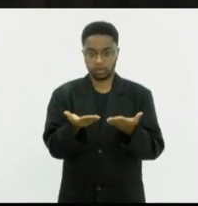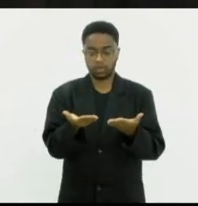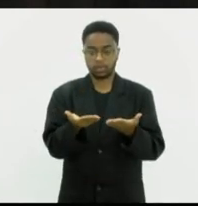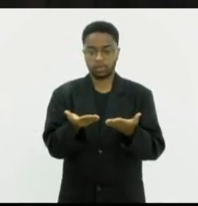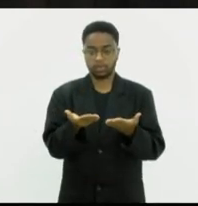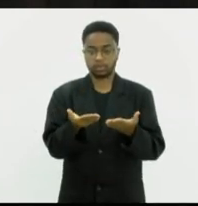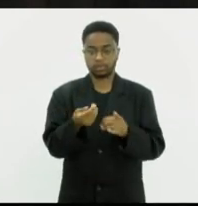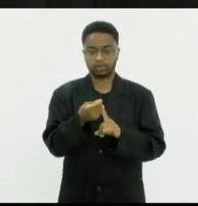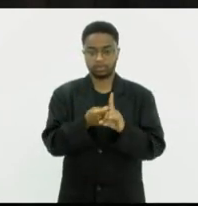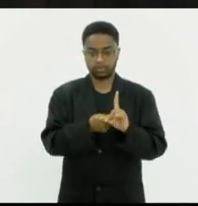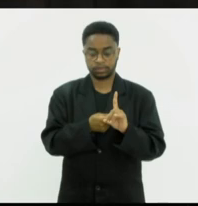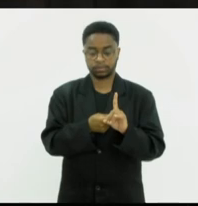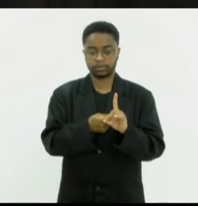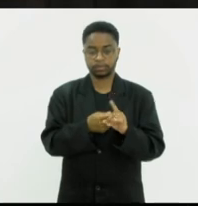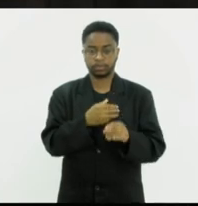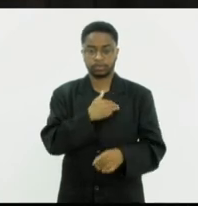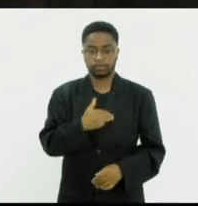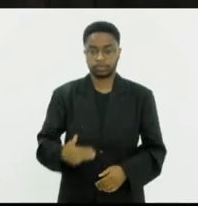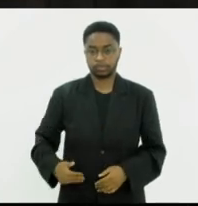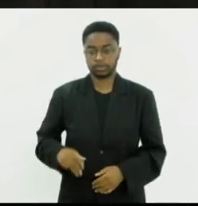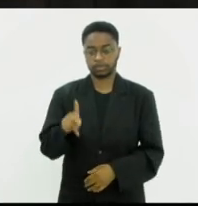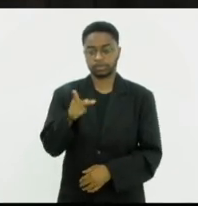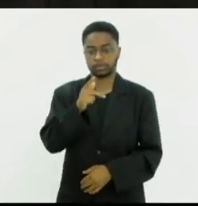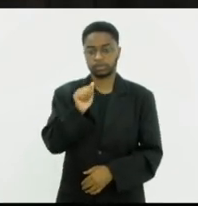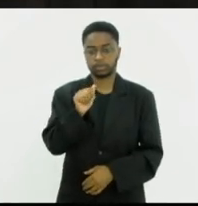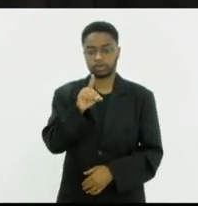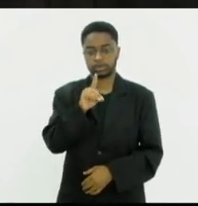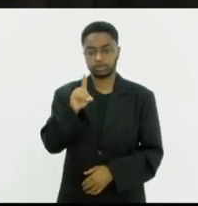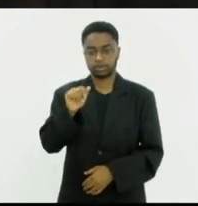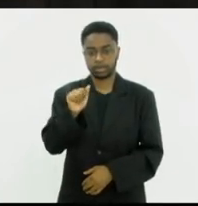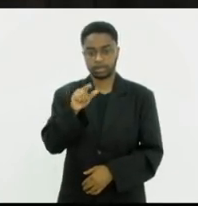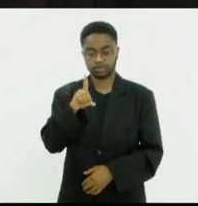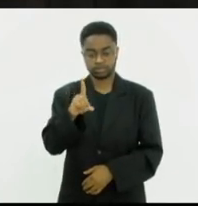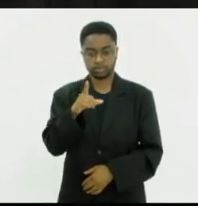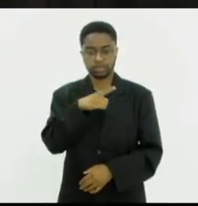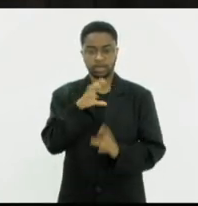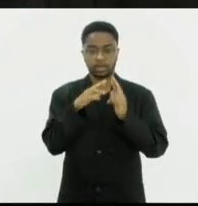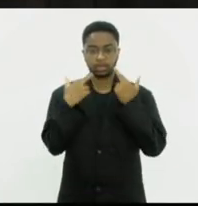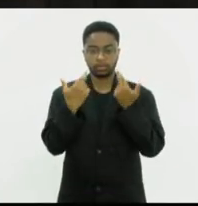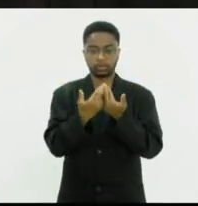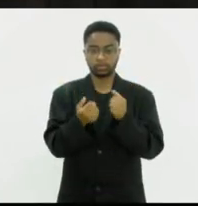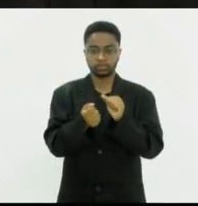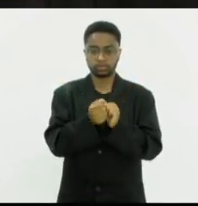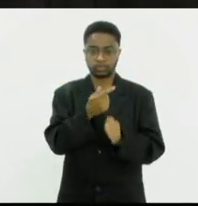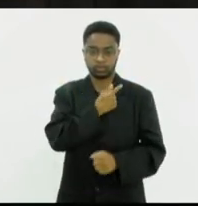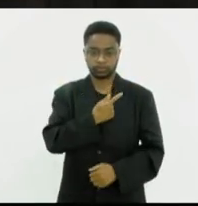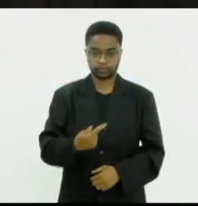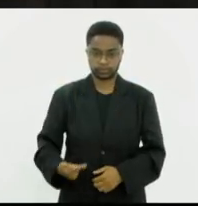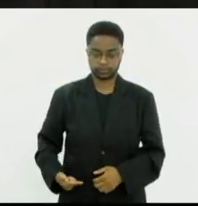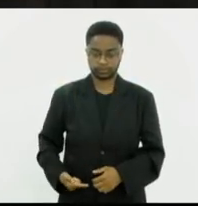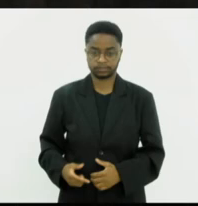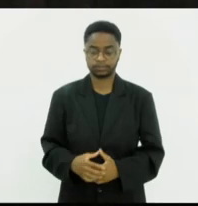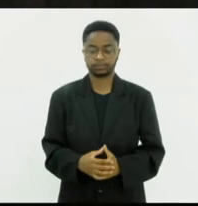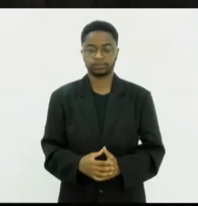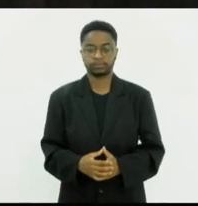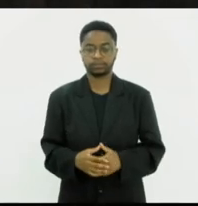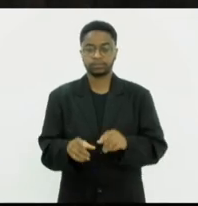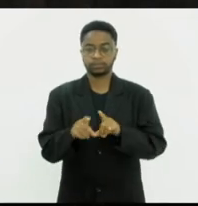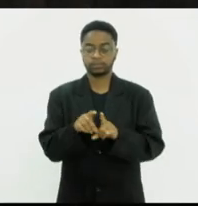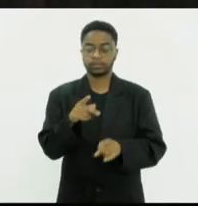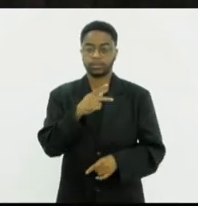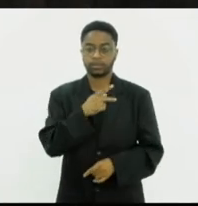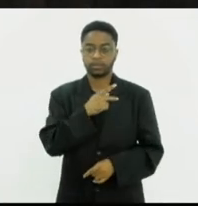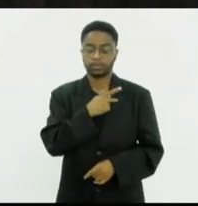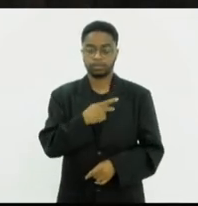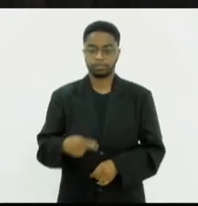o ministro Haddad vai fazer uma reunião com os governadores e que o presidente